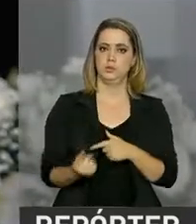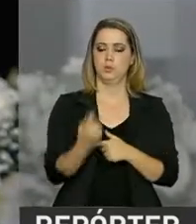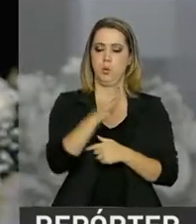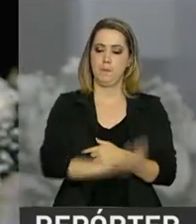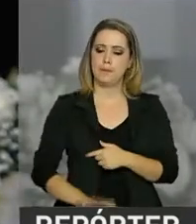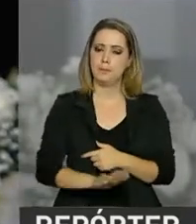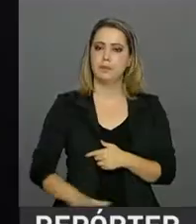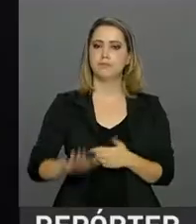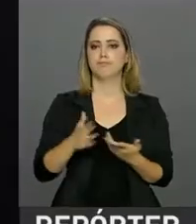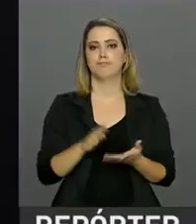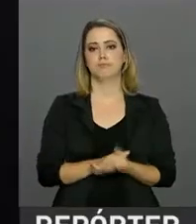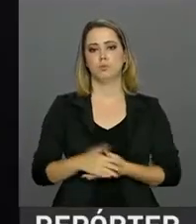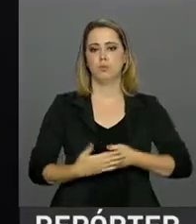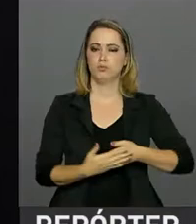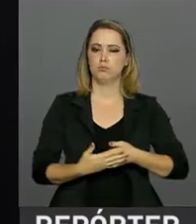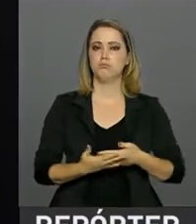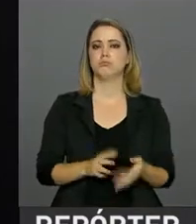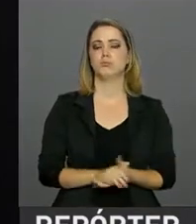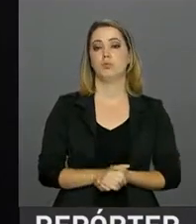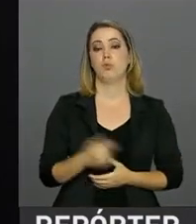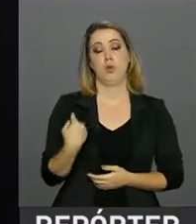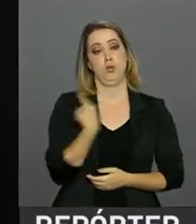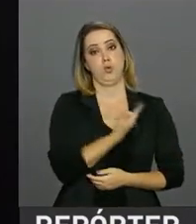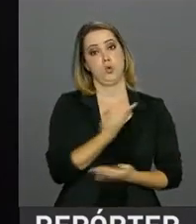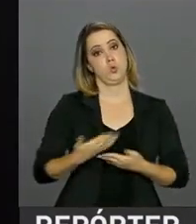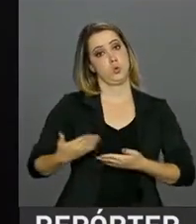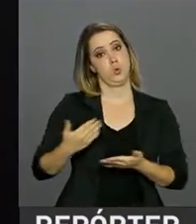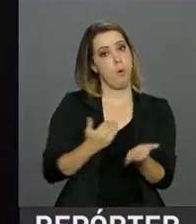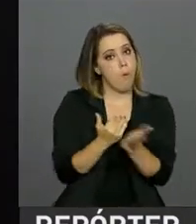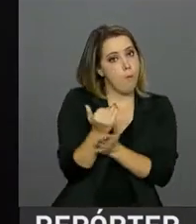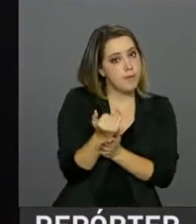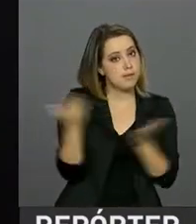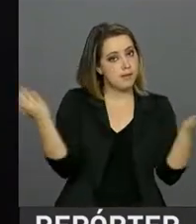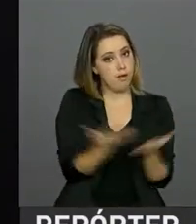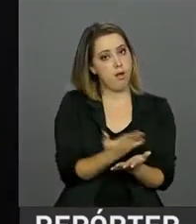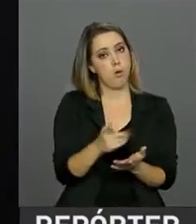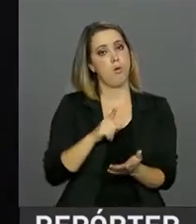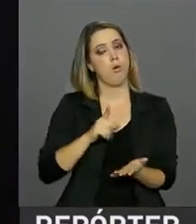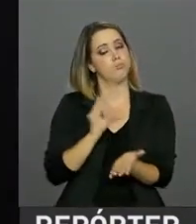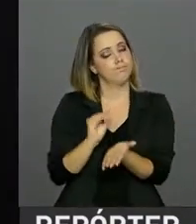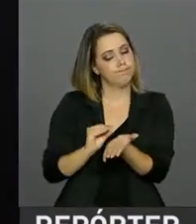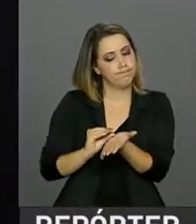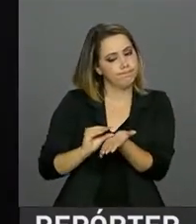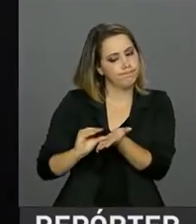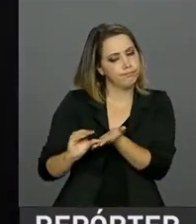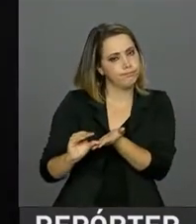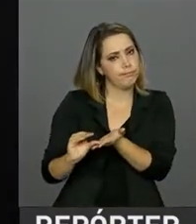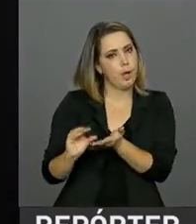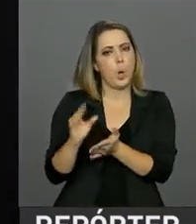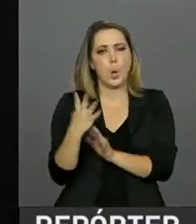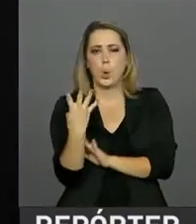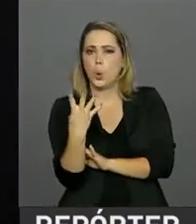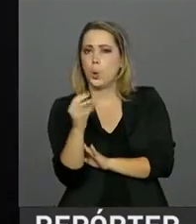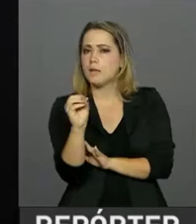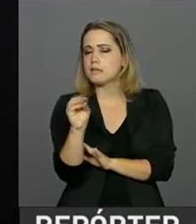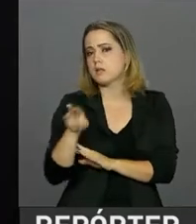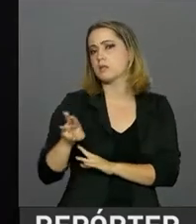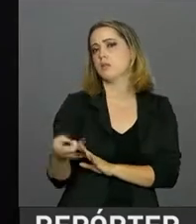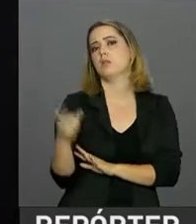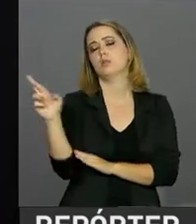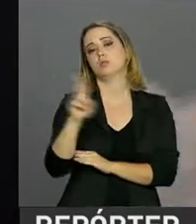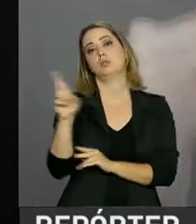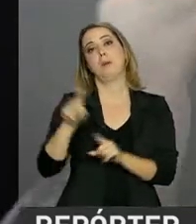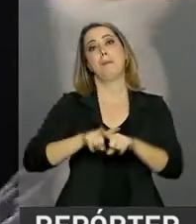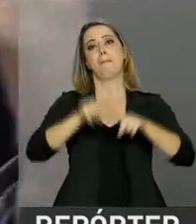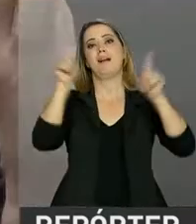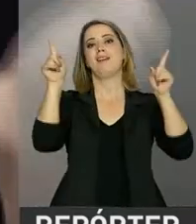primeiríssima infância. Esse ano nós vamos começar, é o começo, nós temos um orçamento inicial aí na faixa de 400 milhões de reais.